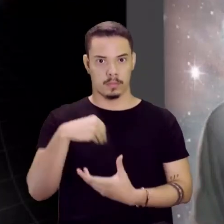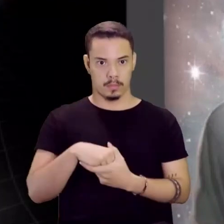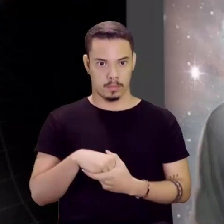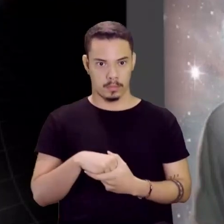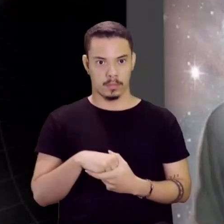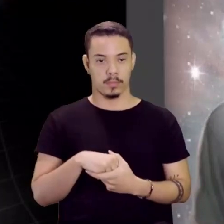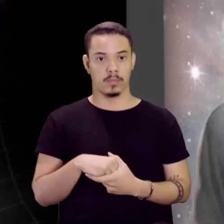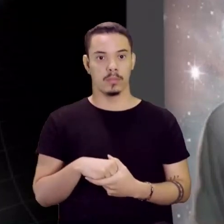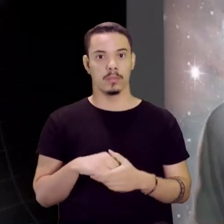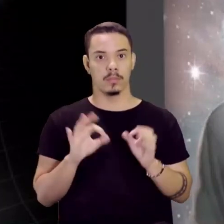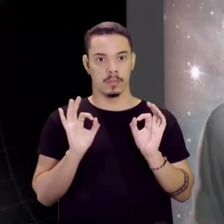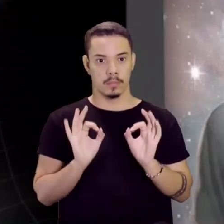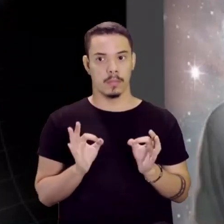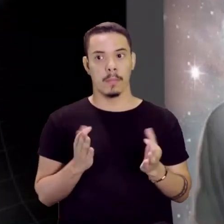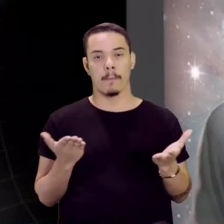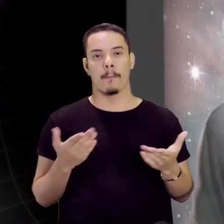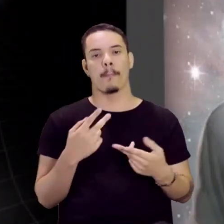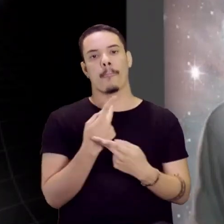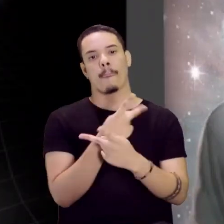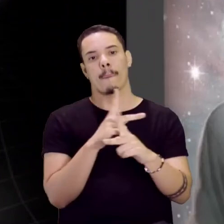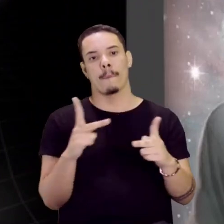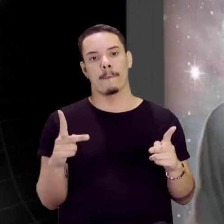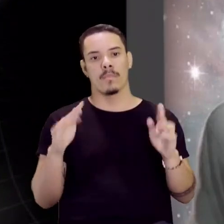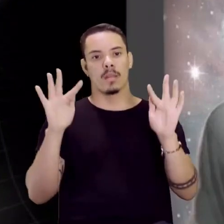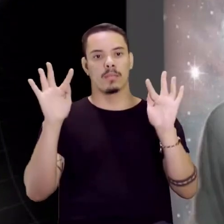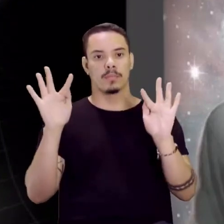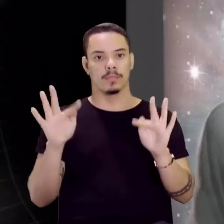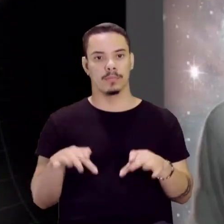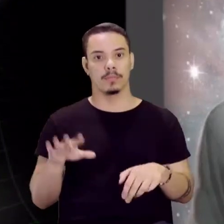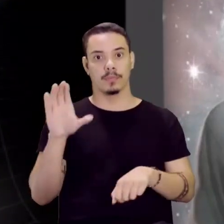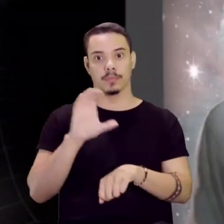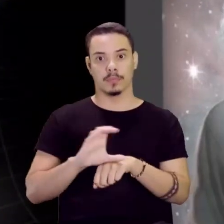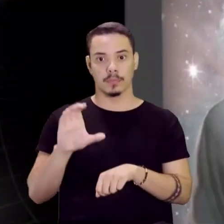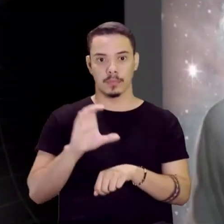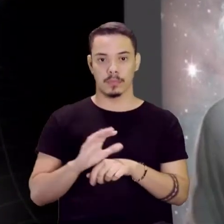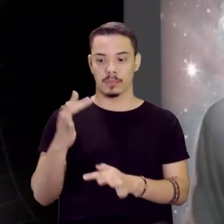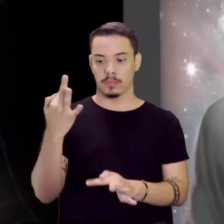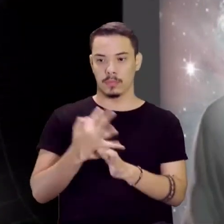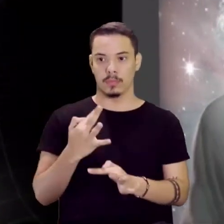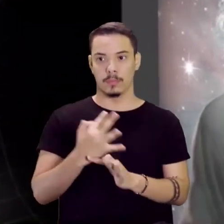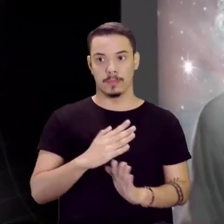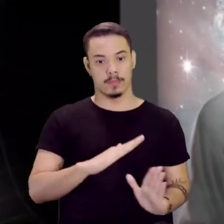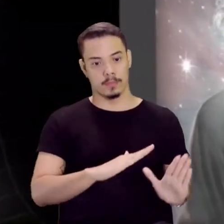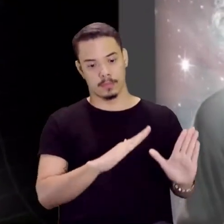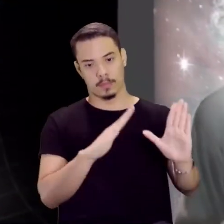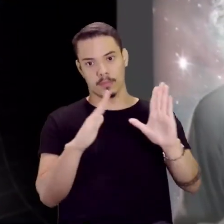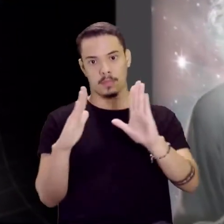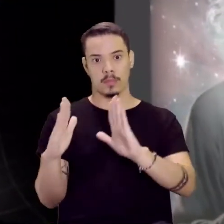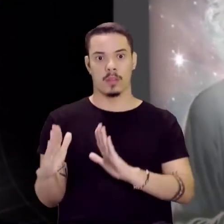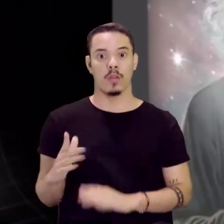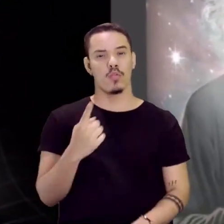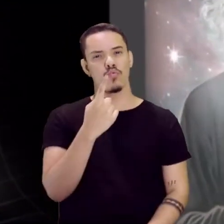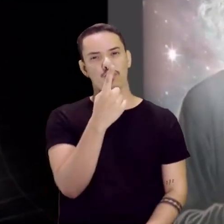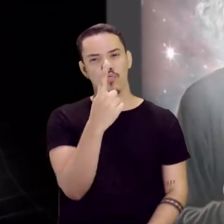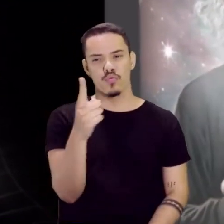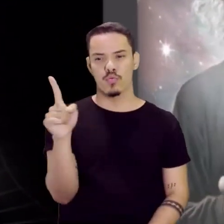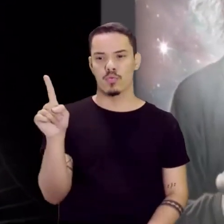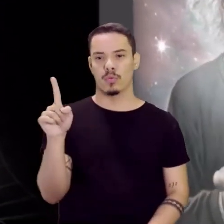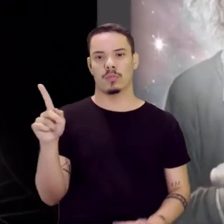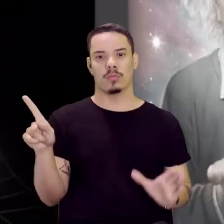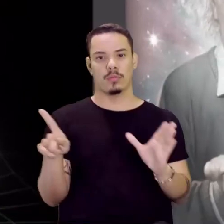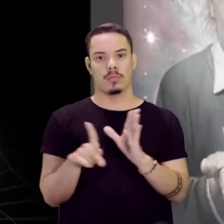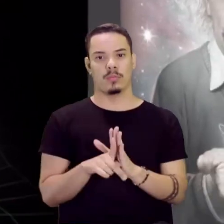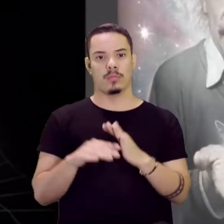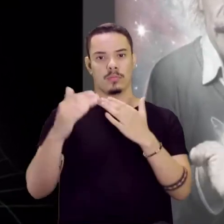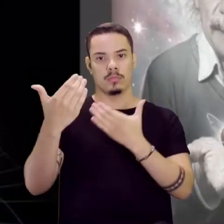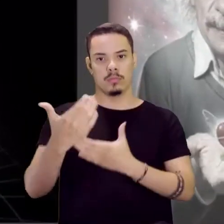Exatamente. E aí vocês estão aí terminando mais um curso de física, estão na última chance que você tem, que é a